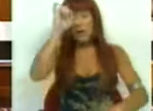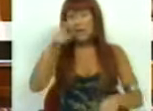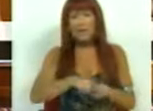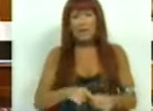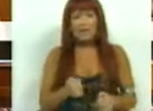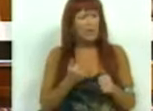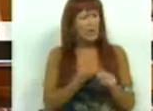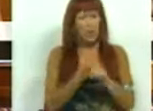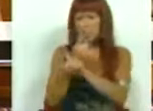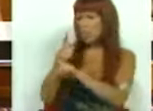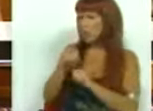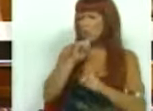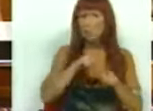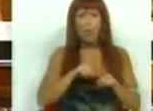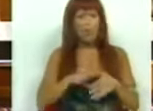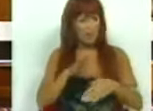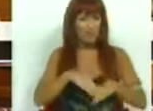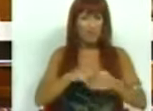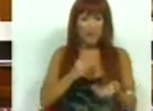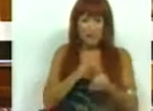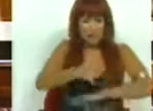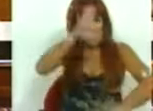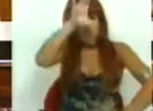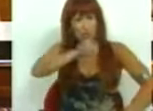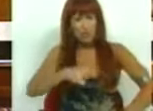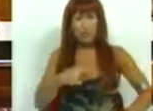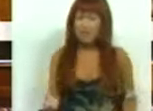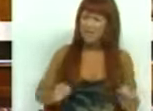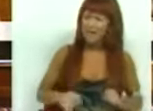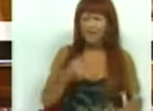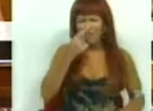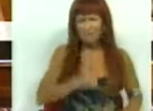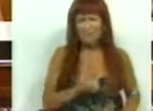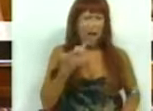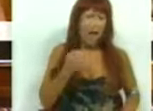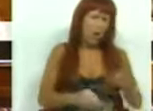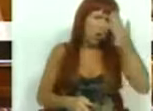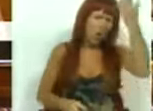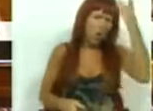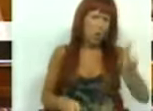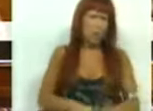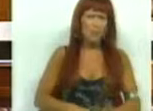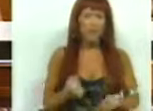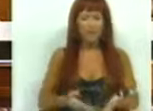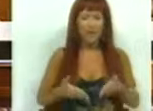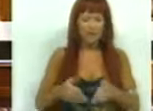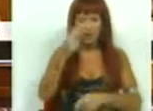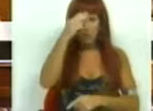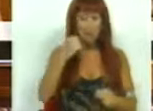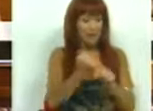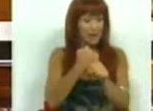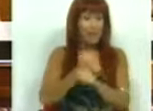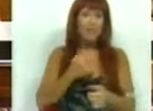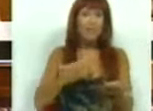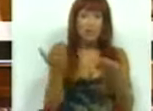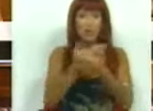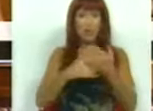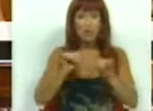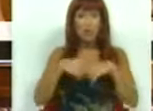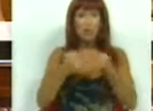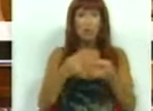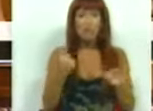ideia de que o bem comum apenas pode ser promovido através do Estado. Nada mais errado. E é o percurso histórico destas entidades da economia